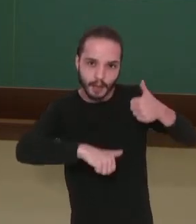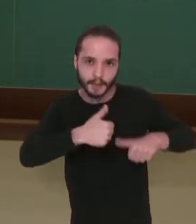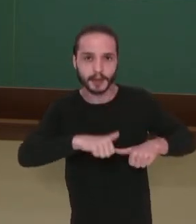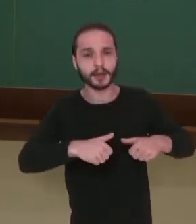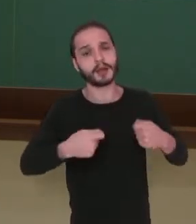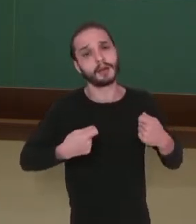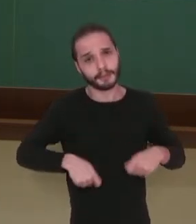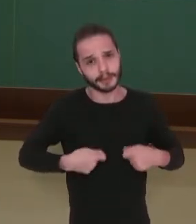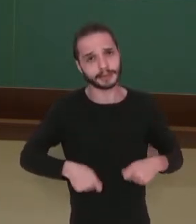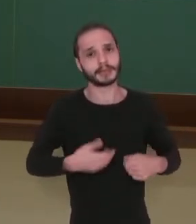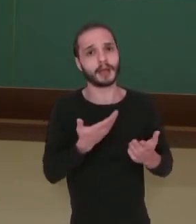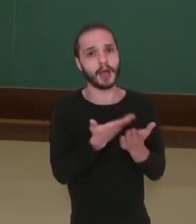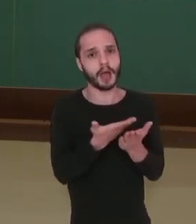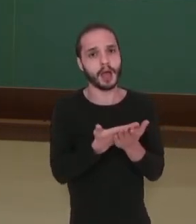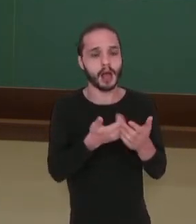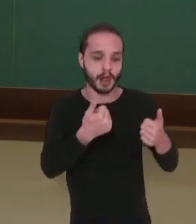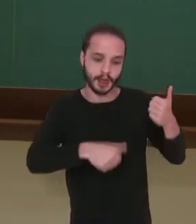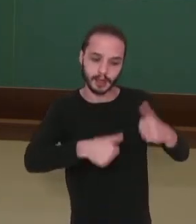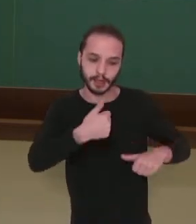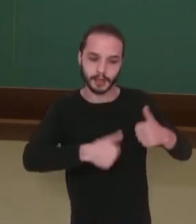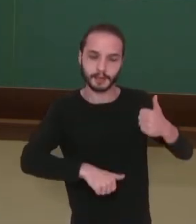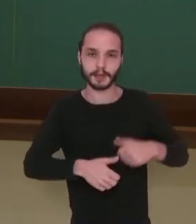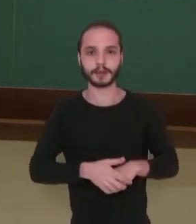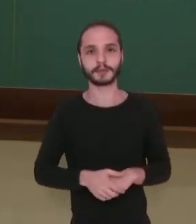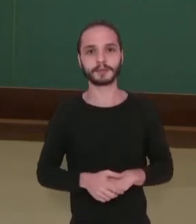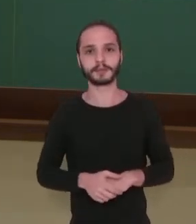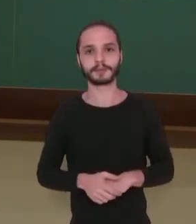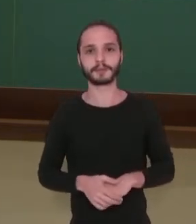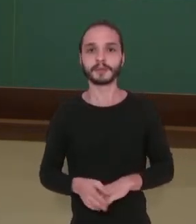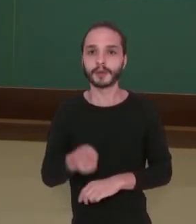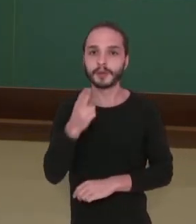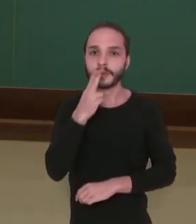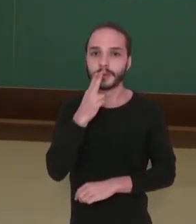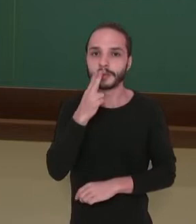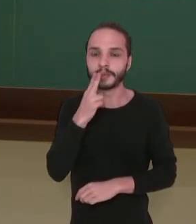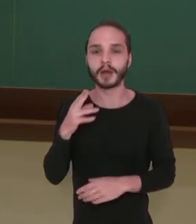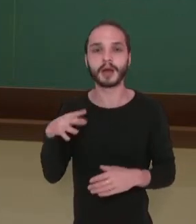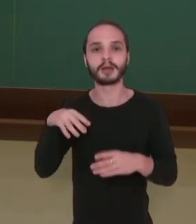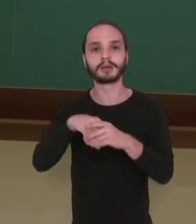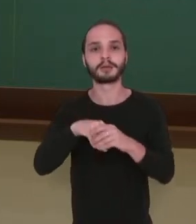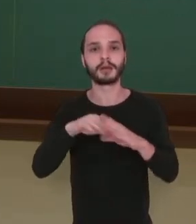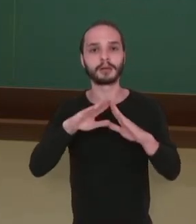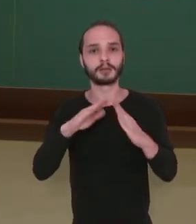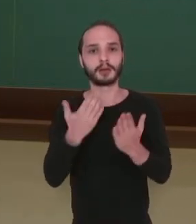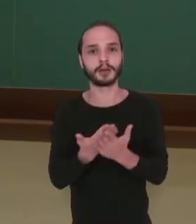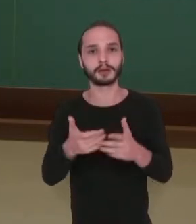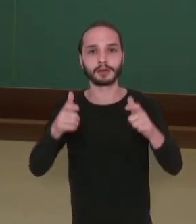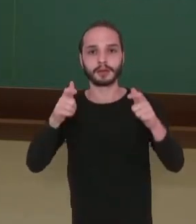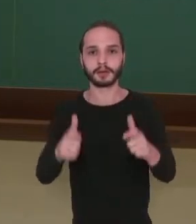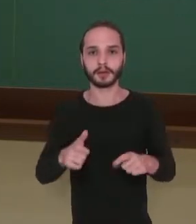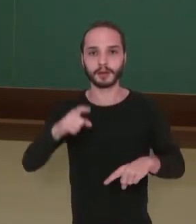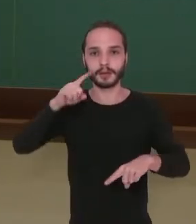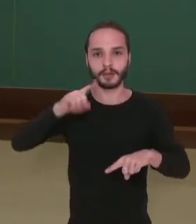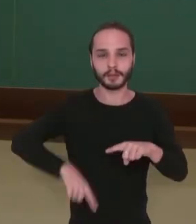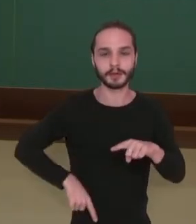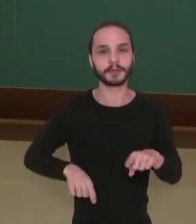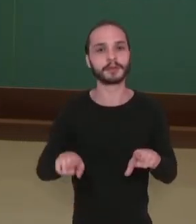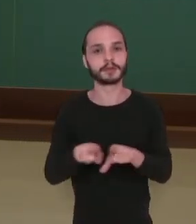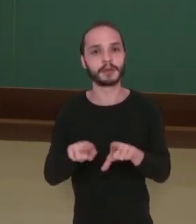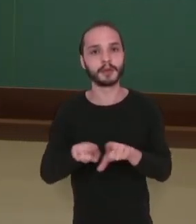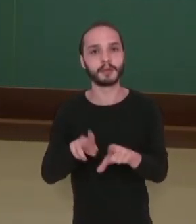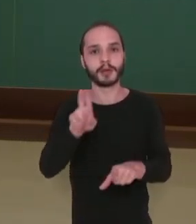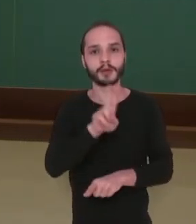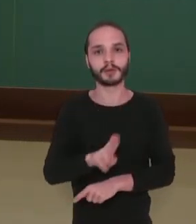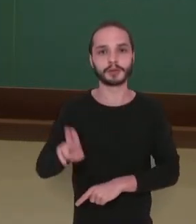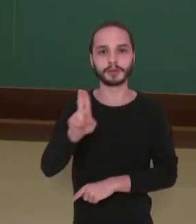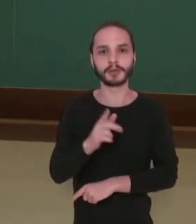estar na aula de química. Fumar nas dependências da instituição de ensino. Isso aí também é proibido, assim como o uso de